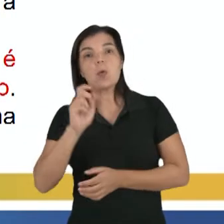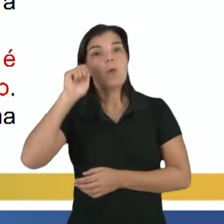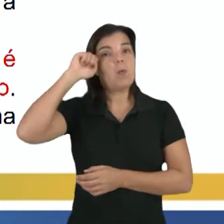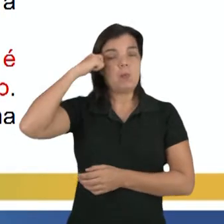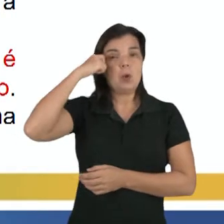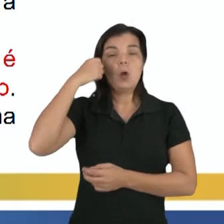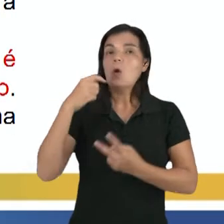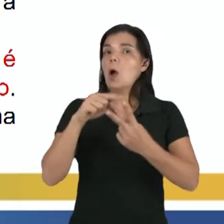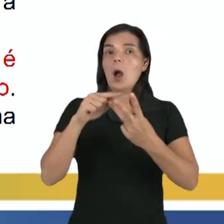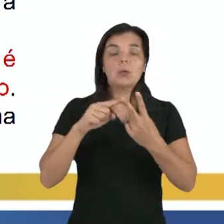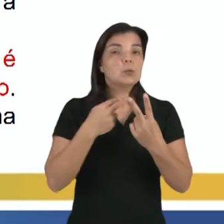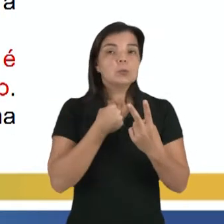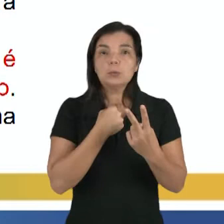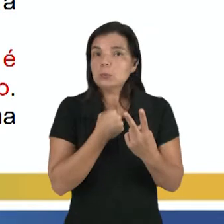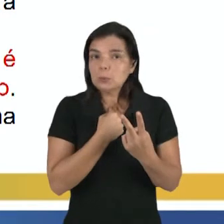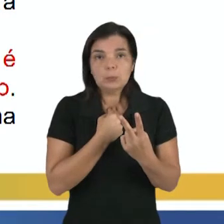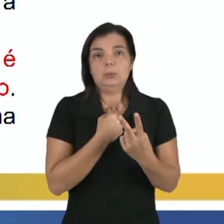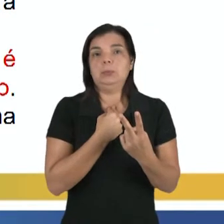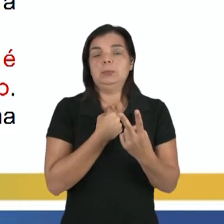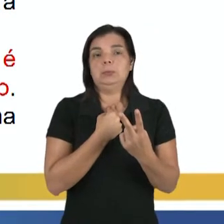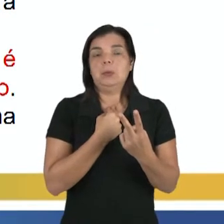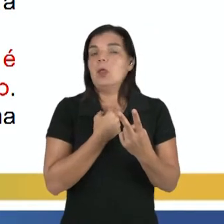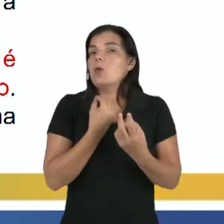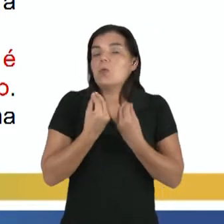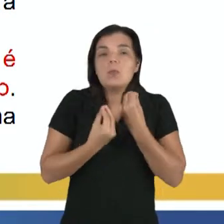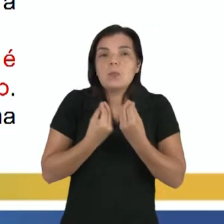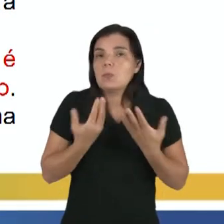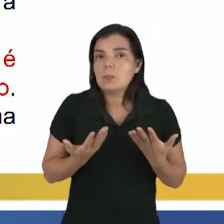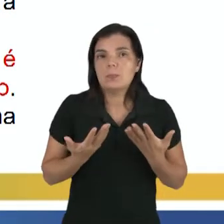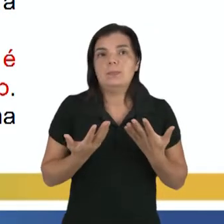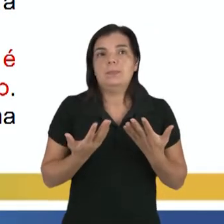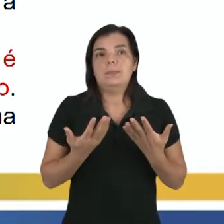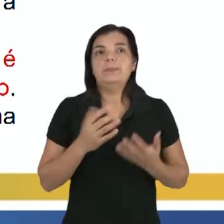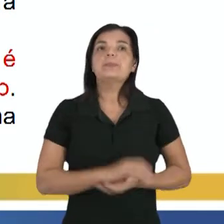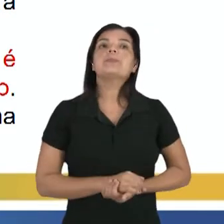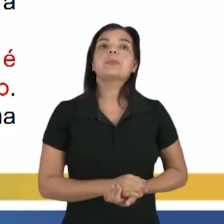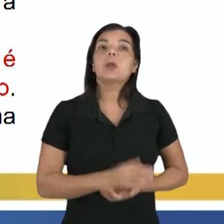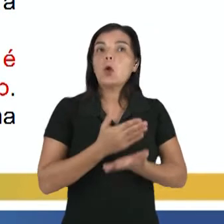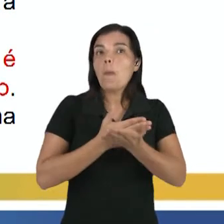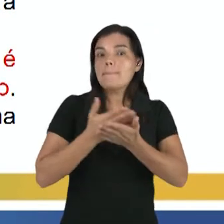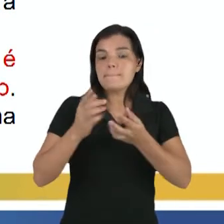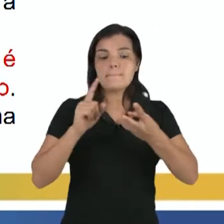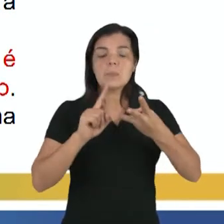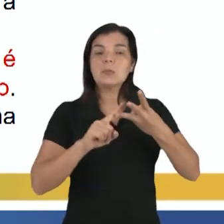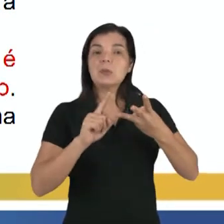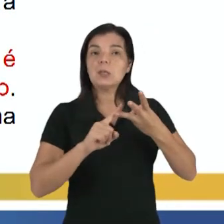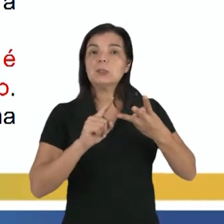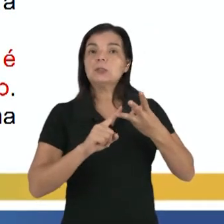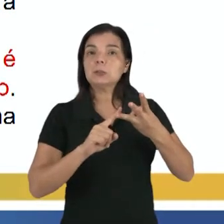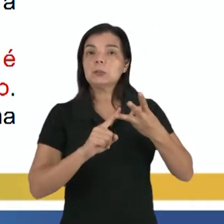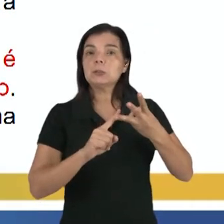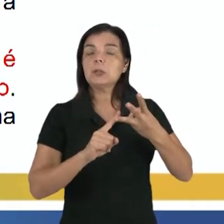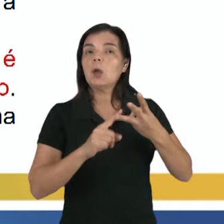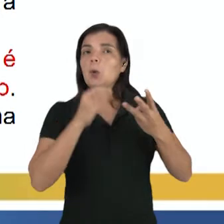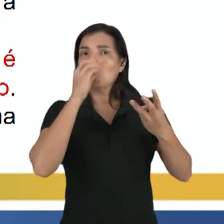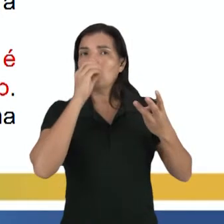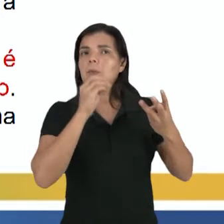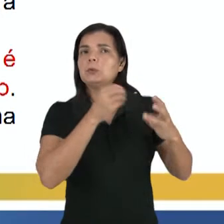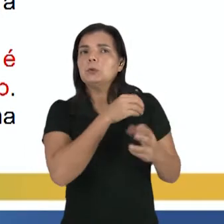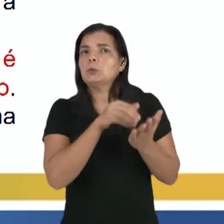dá para ser branco e preto ao mesmo tempo, não tem como, né? Então, o princípio do terceiro excluído algo